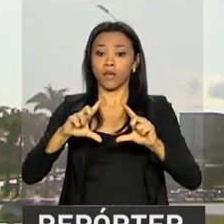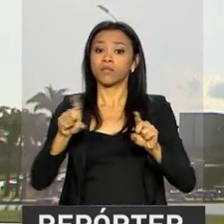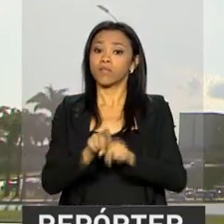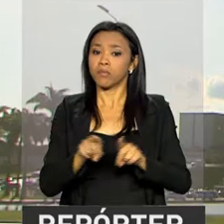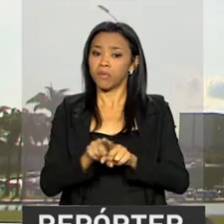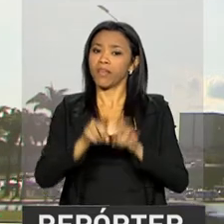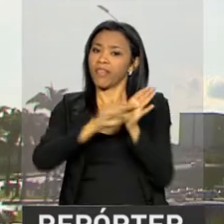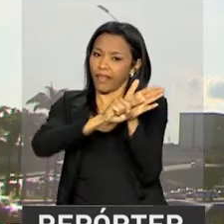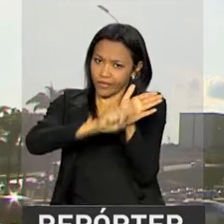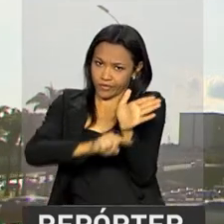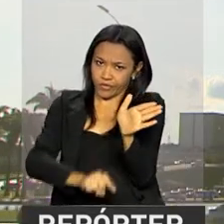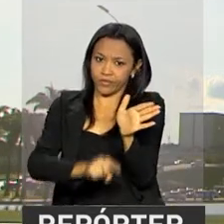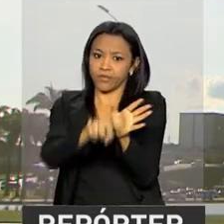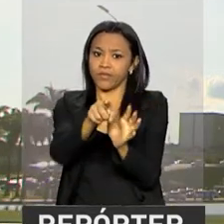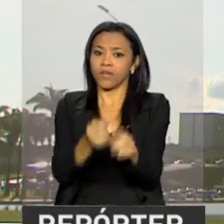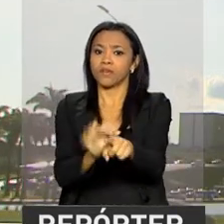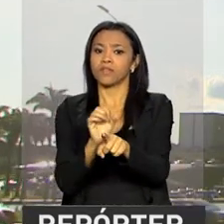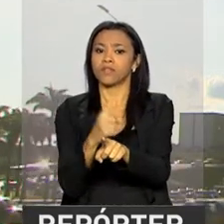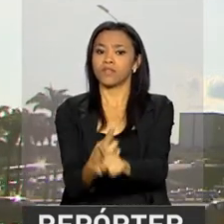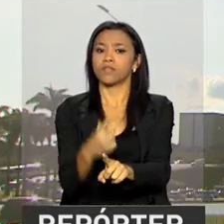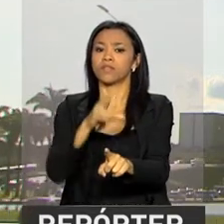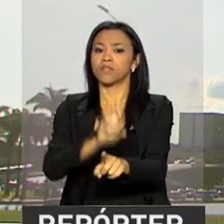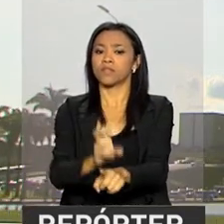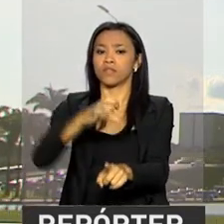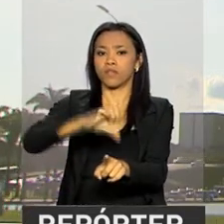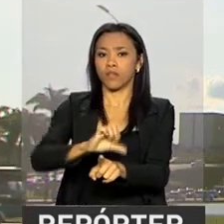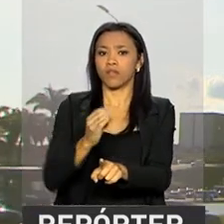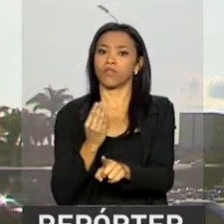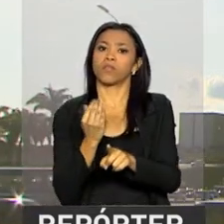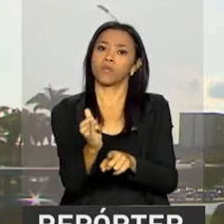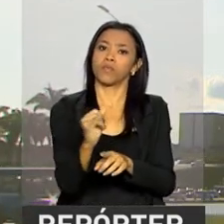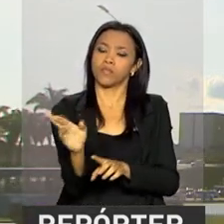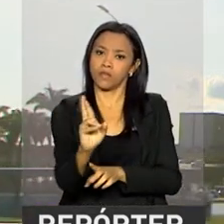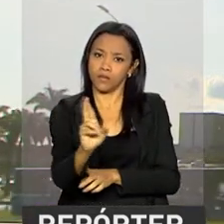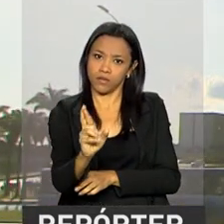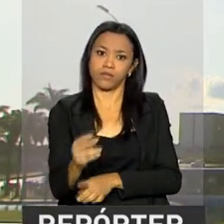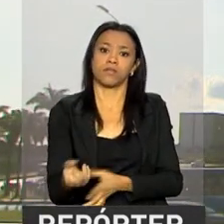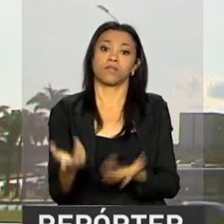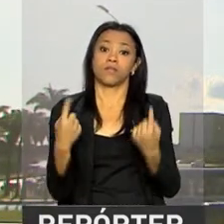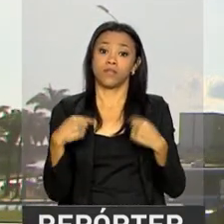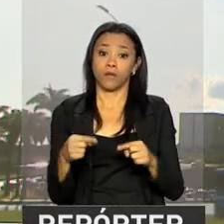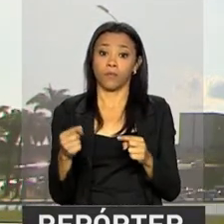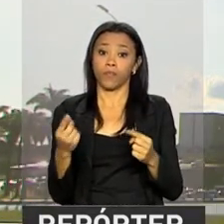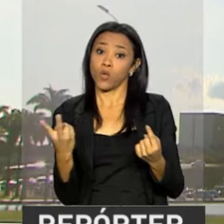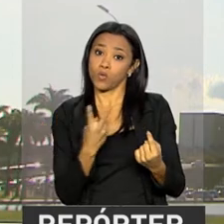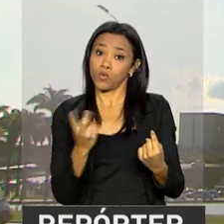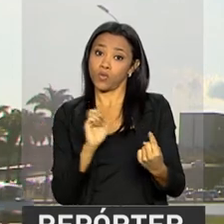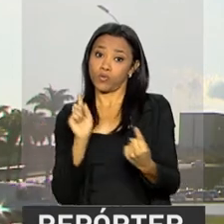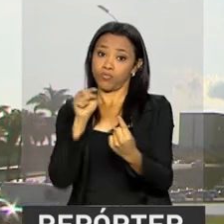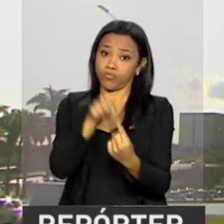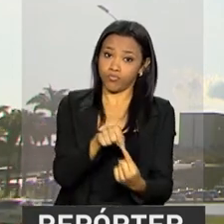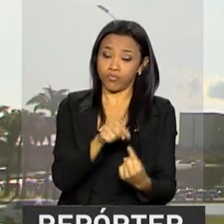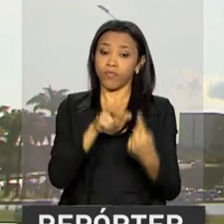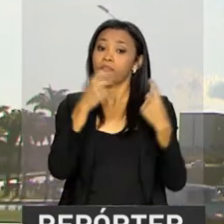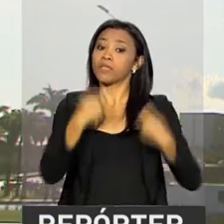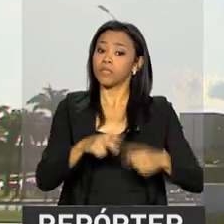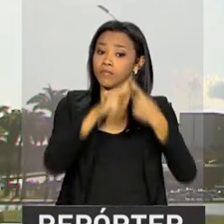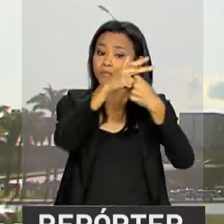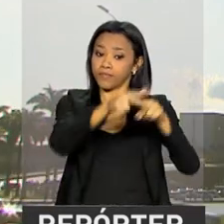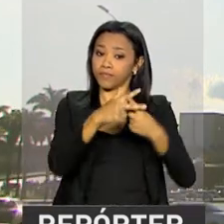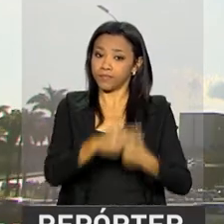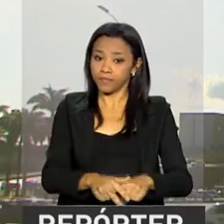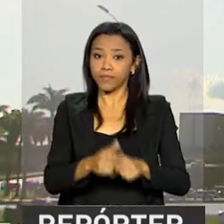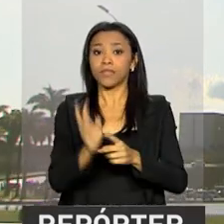também negativo de 159 bilhões de reais. As duas metas terão de ser alteradas